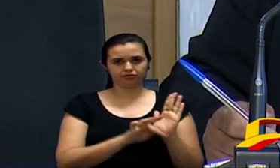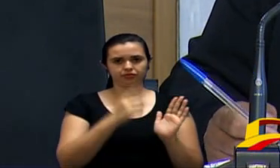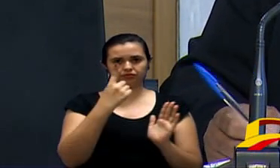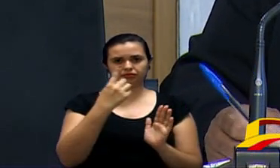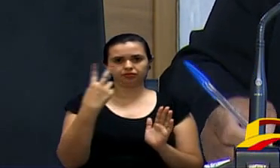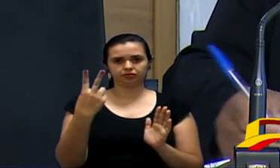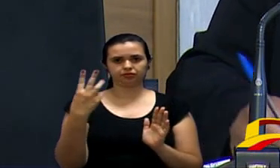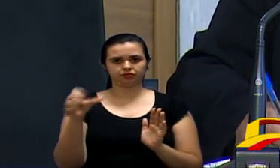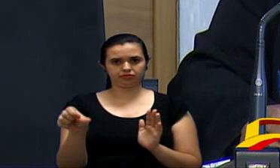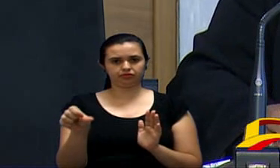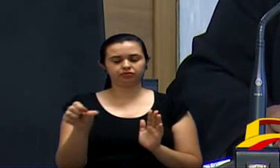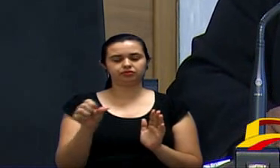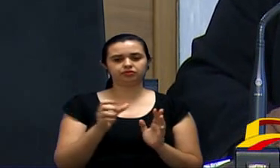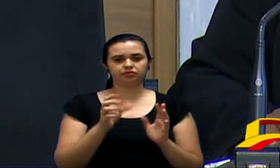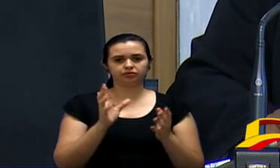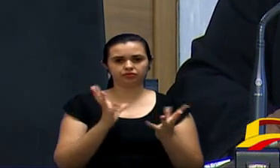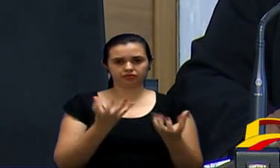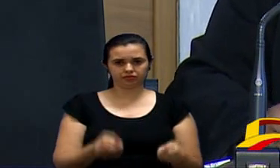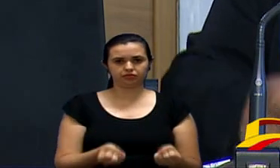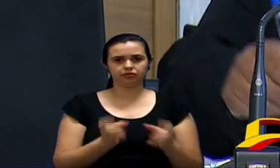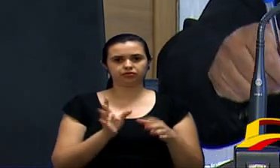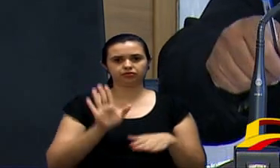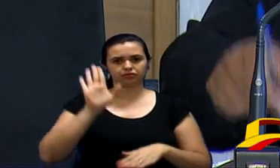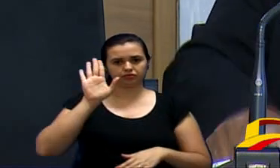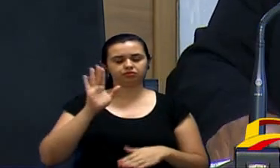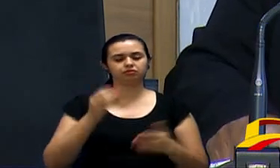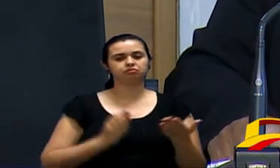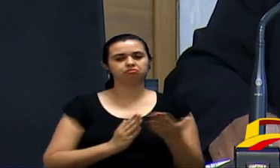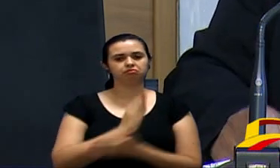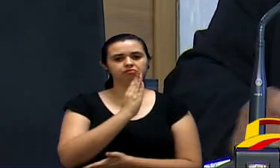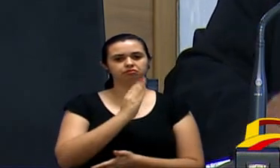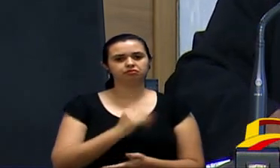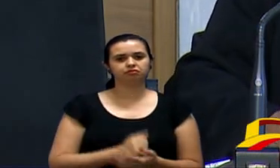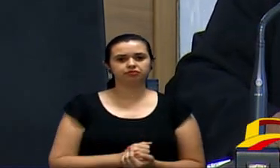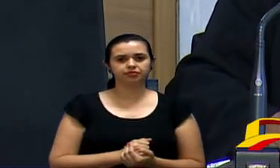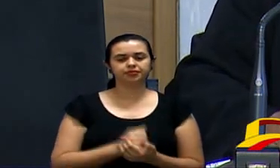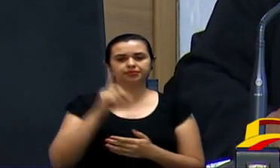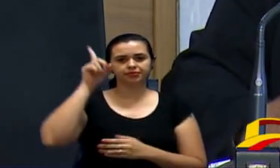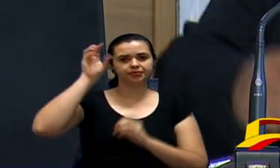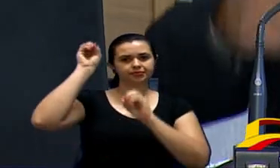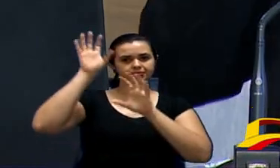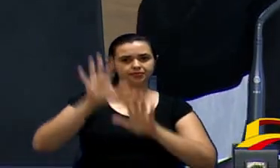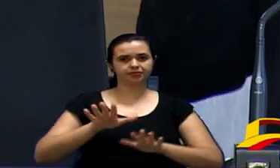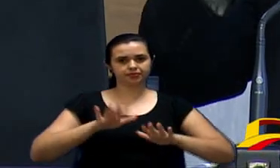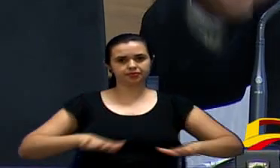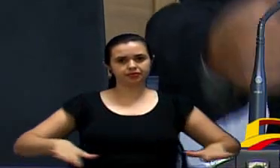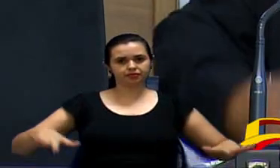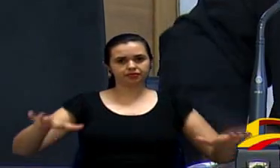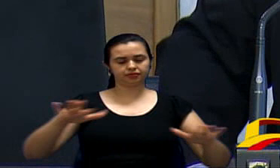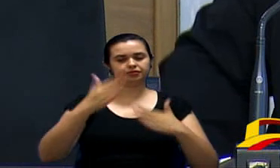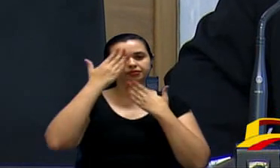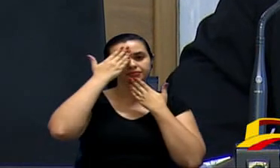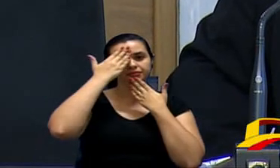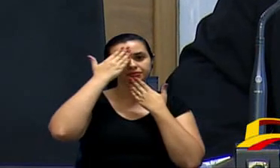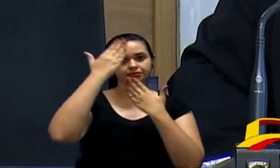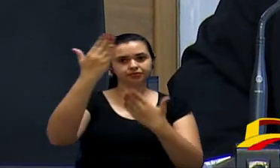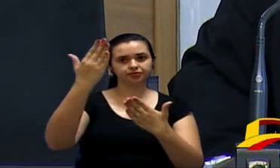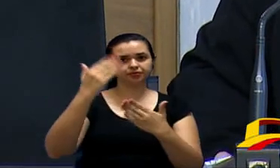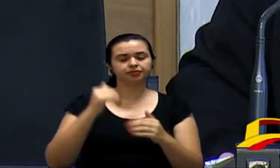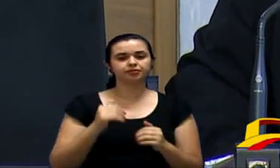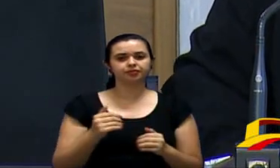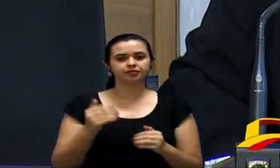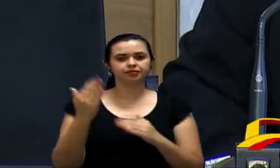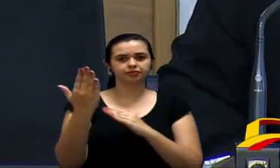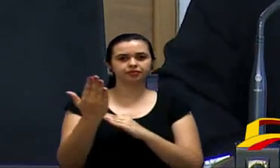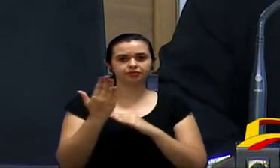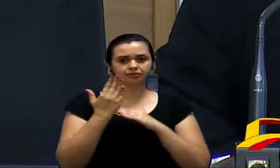Os vereadores que concordam, permaneçam como estão, os contrários que estão, aprovado. E que Deus abençoe a todos e obrigado pela compreensão e